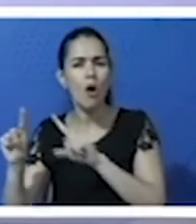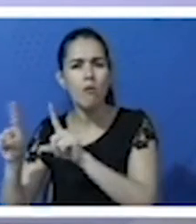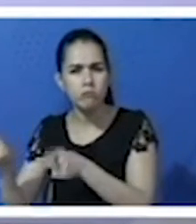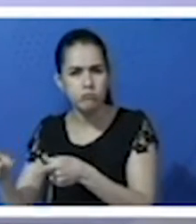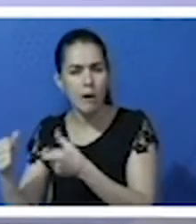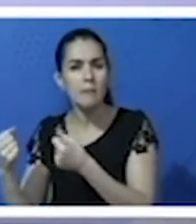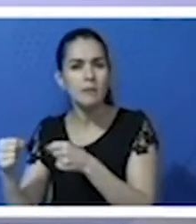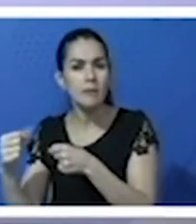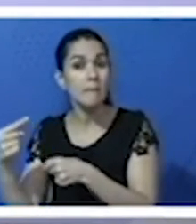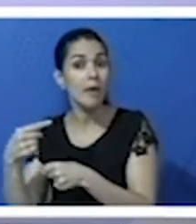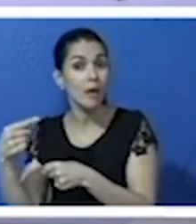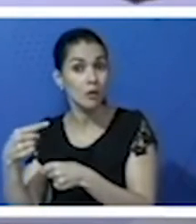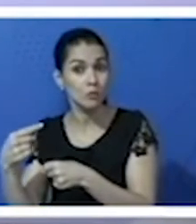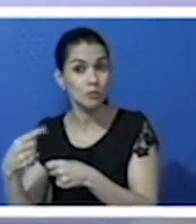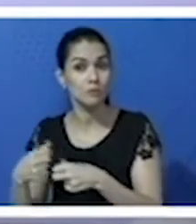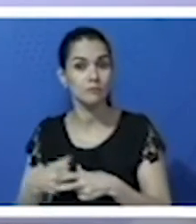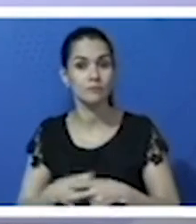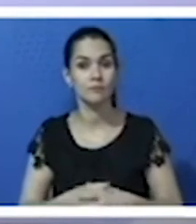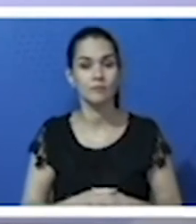ao quadrado é 3 vezes 3, 9.